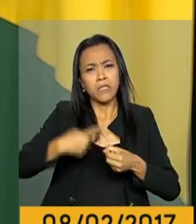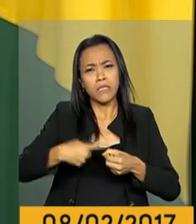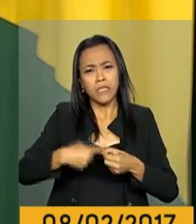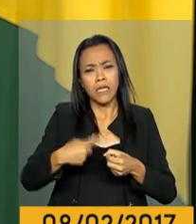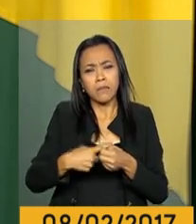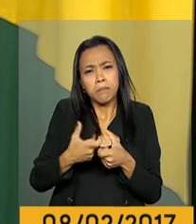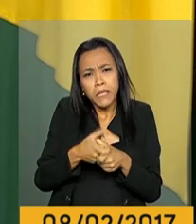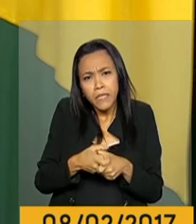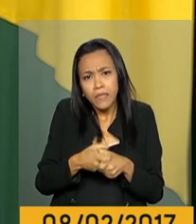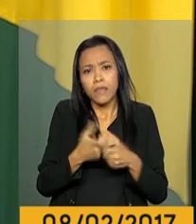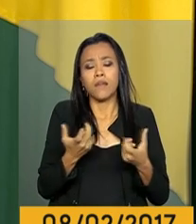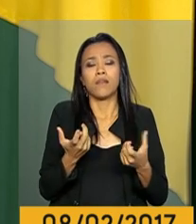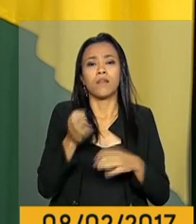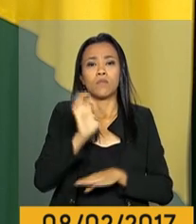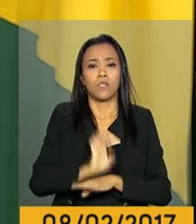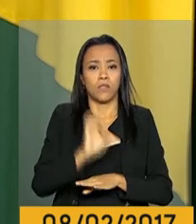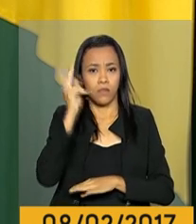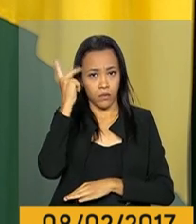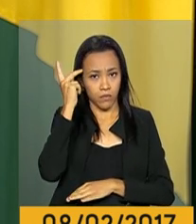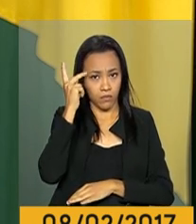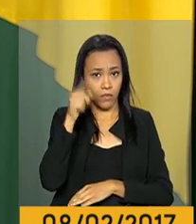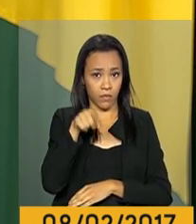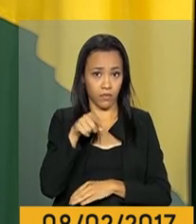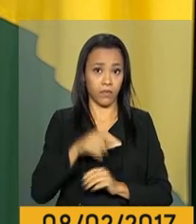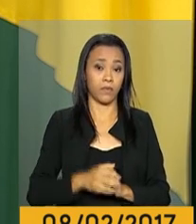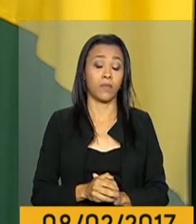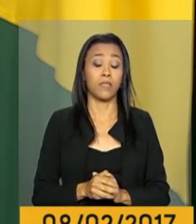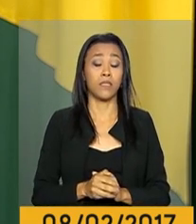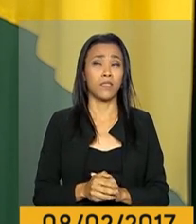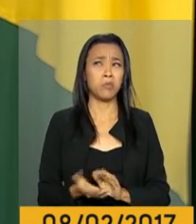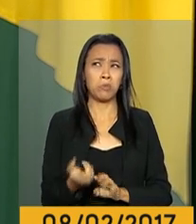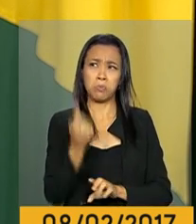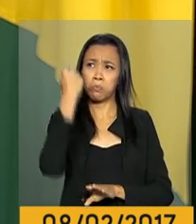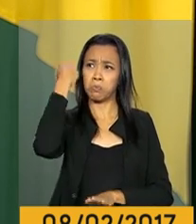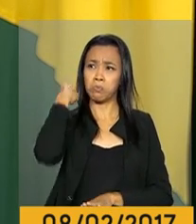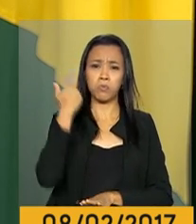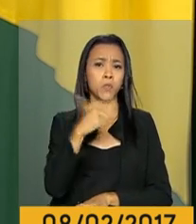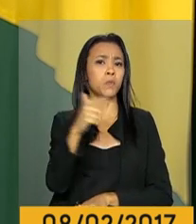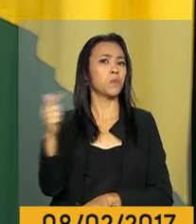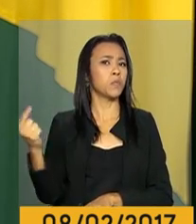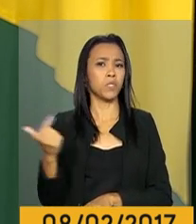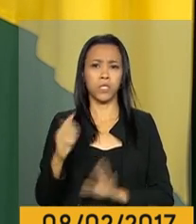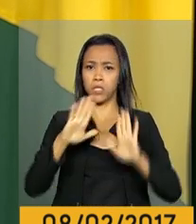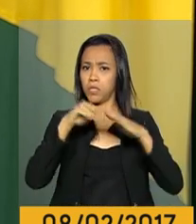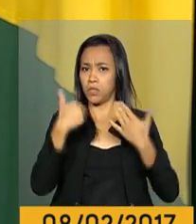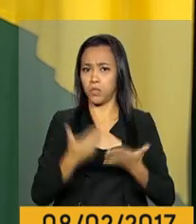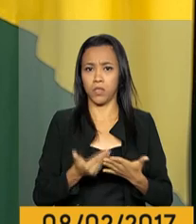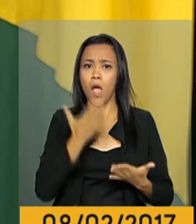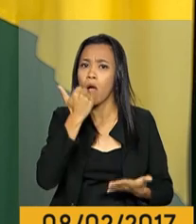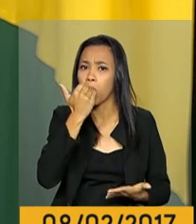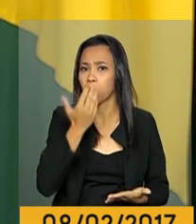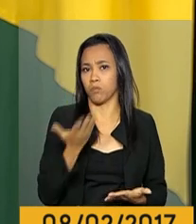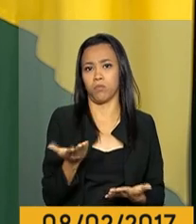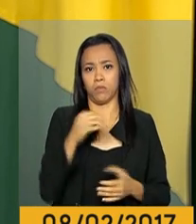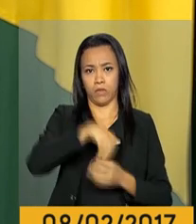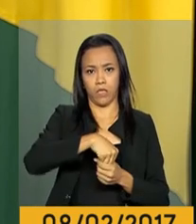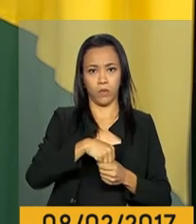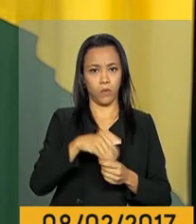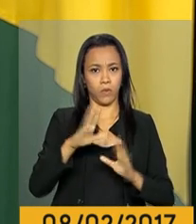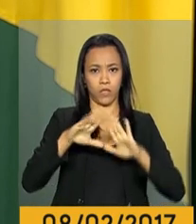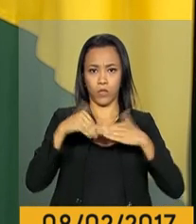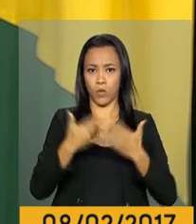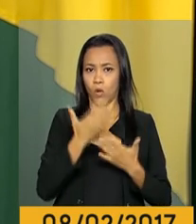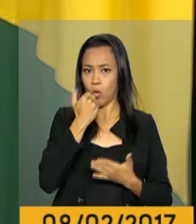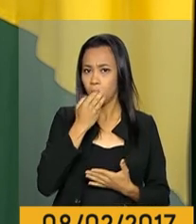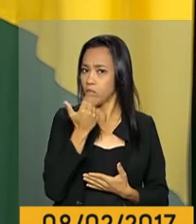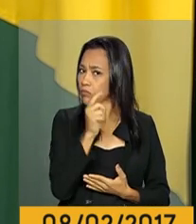cidade do estado de São Paulo interessante Naquele tempo não tinha merenda É verdade que faz tempo mas não tinha merenda não